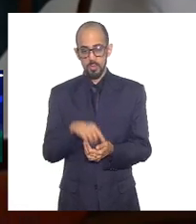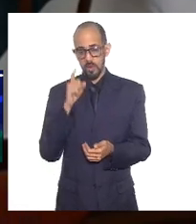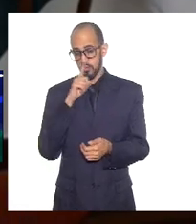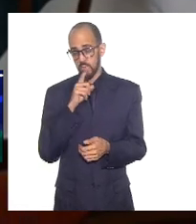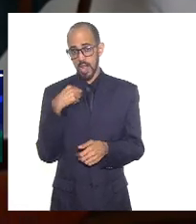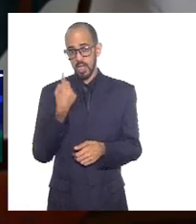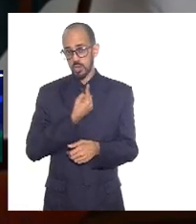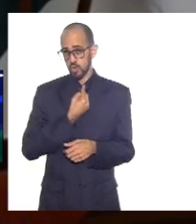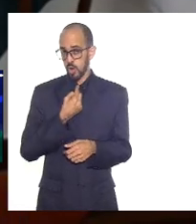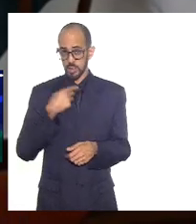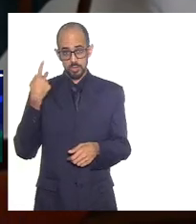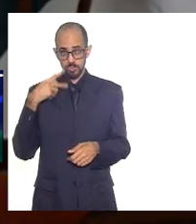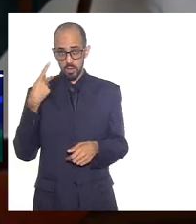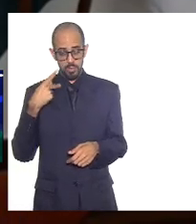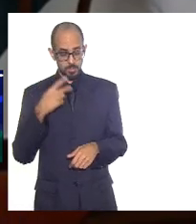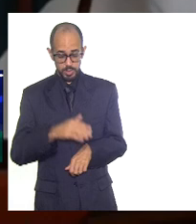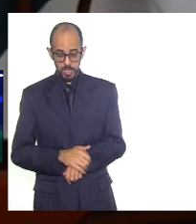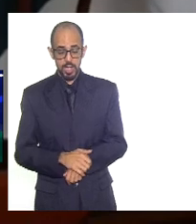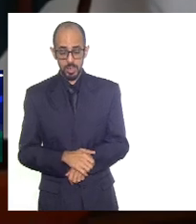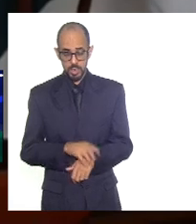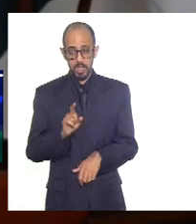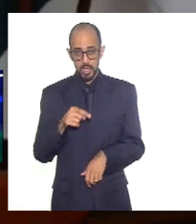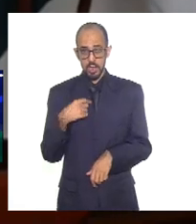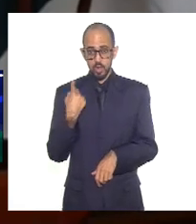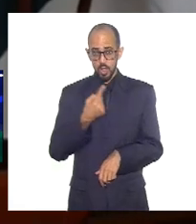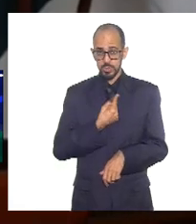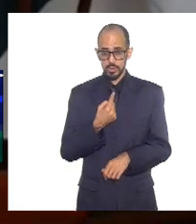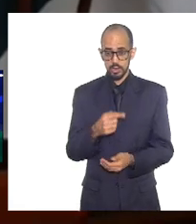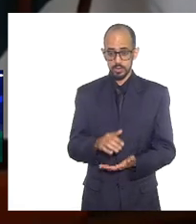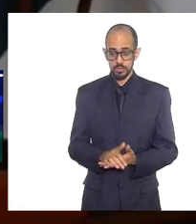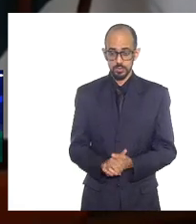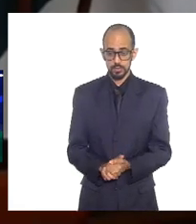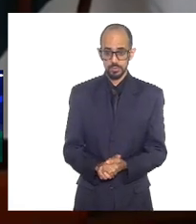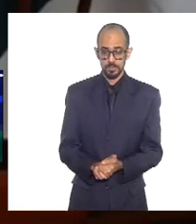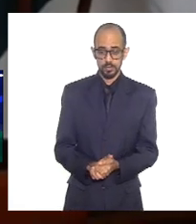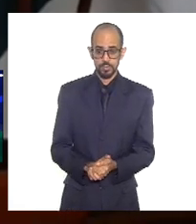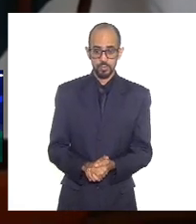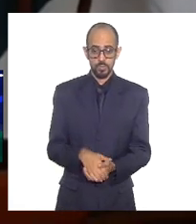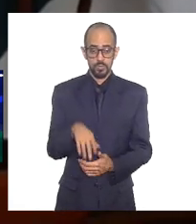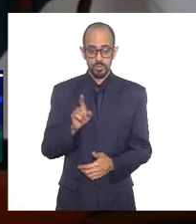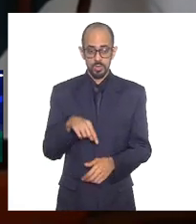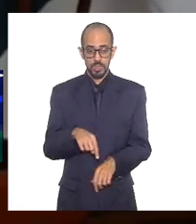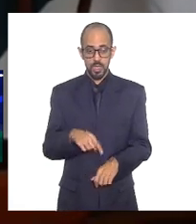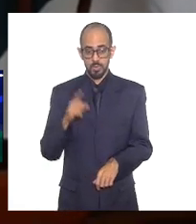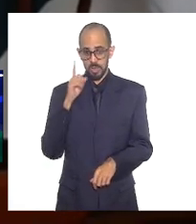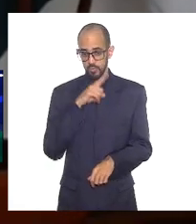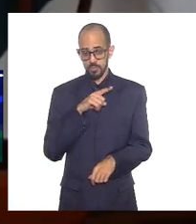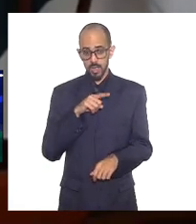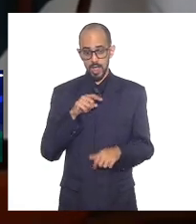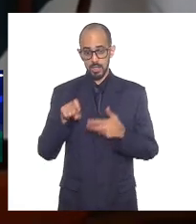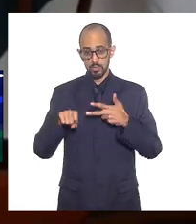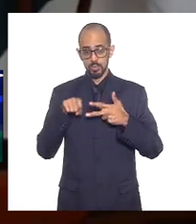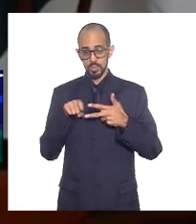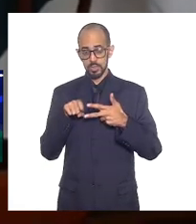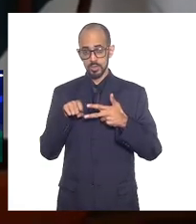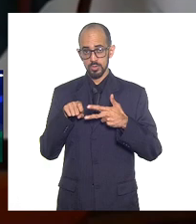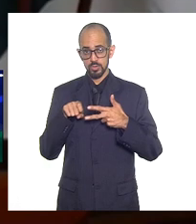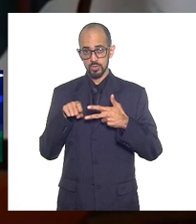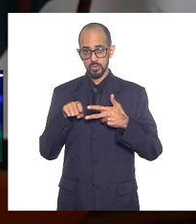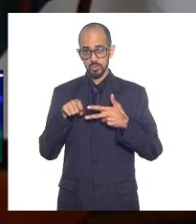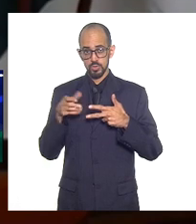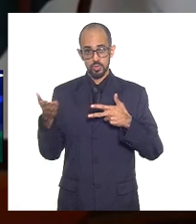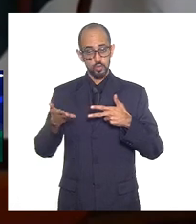como parlamento, nossa, que é uma ineficiência do Poder Executivo, não estou dizendo do Poder Executivo de hoje,